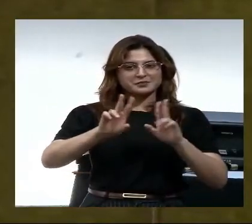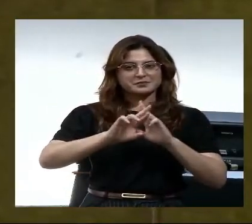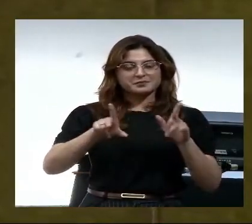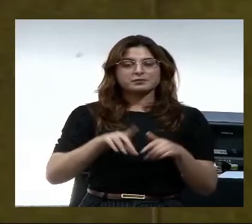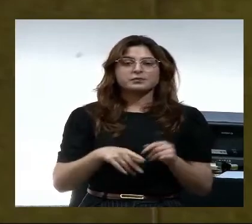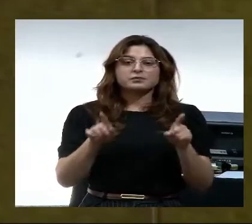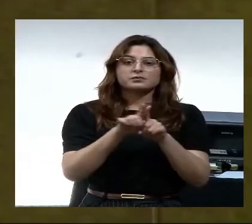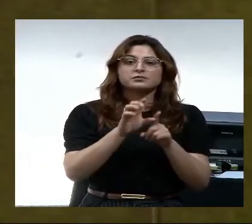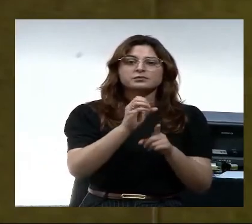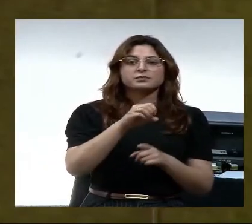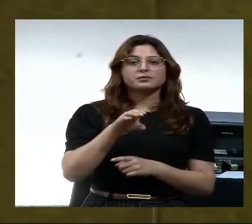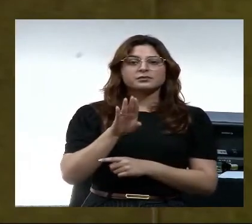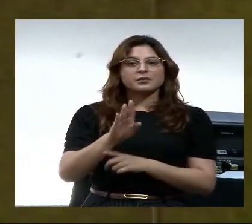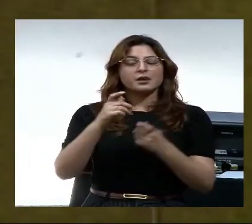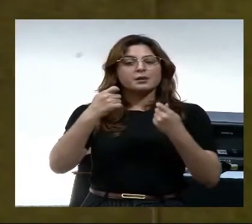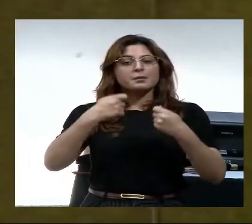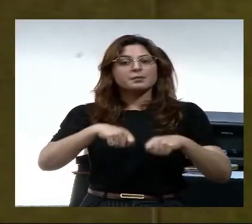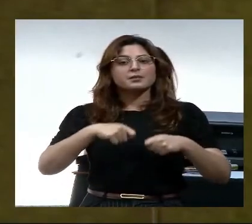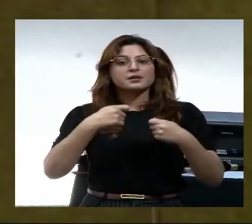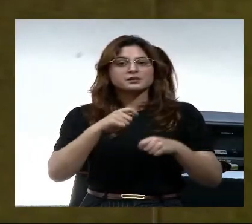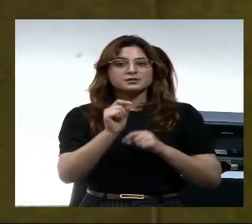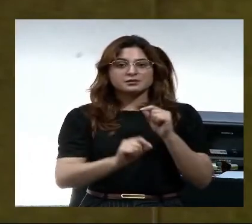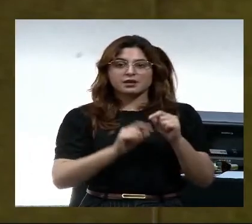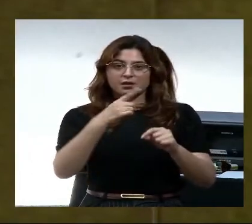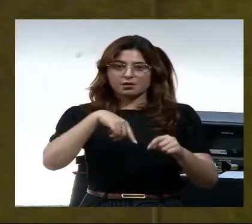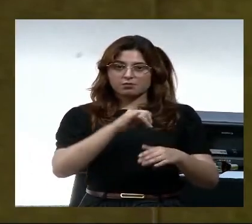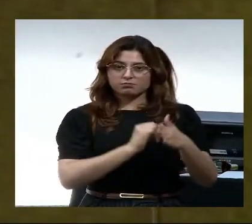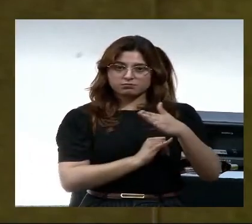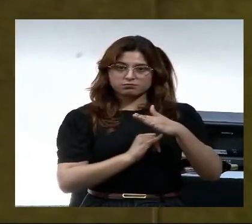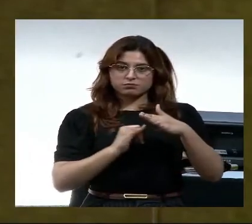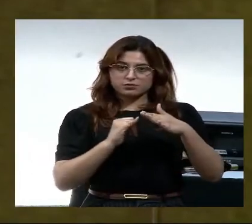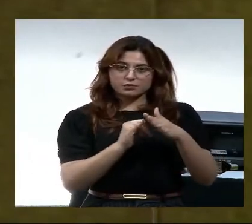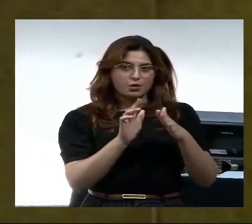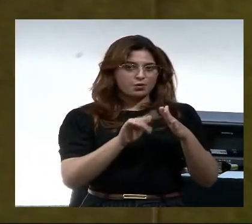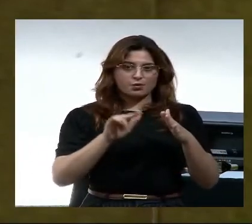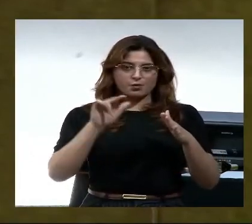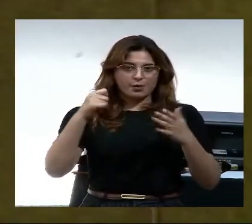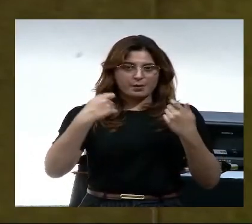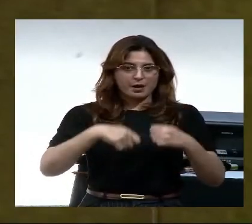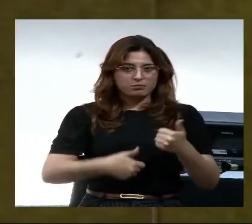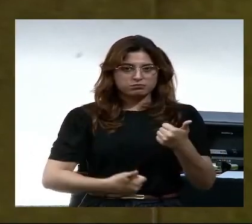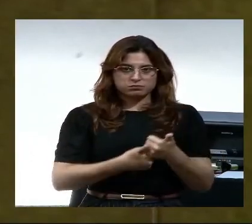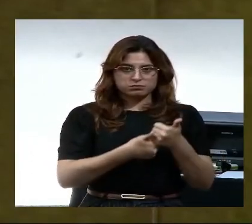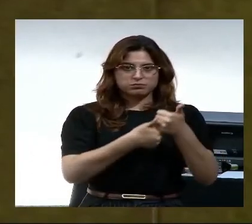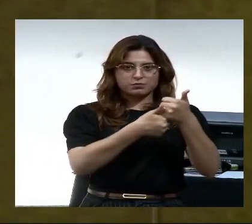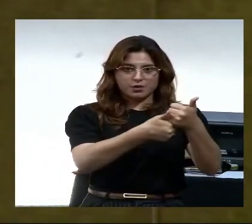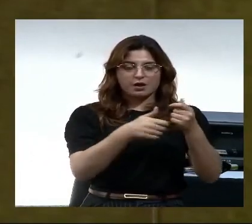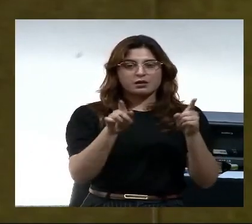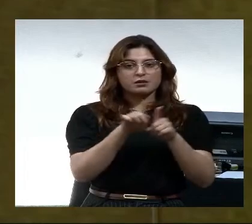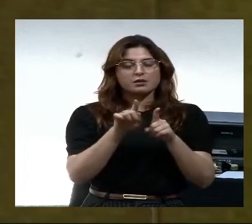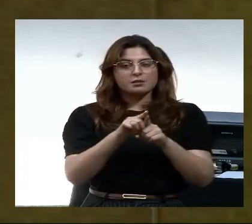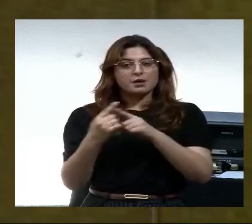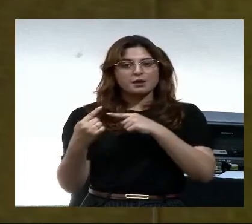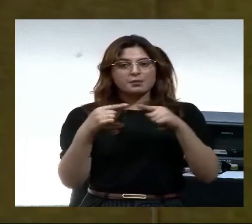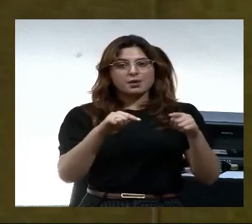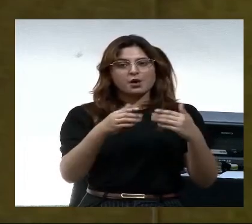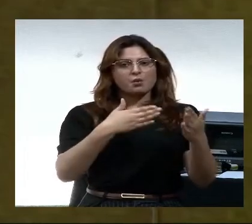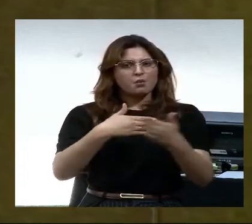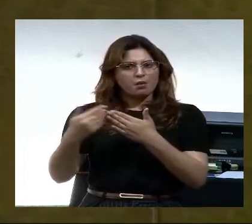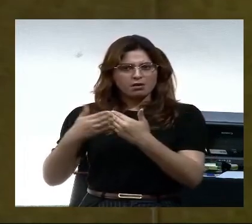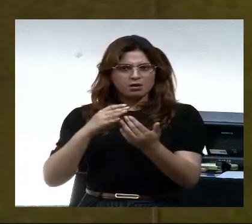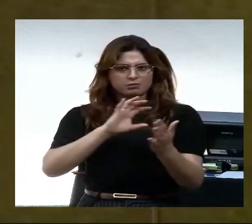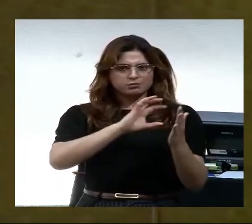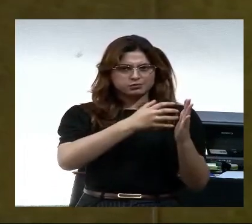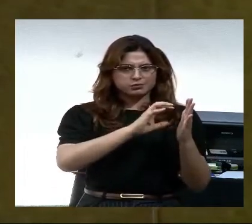deve manter a sua isenção. Nossa instituição não deve, nunca, apoiar nem fazer oposição a nenhum partido